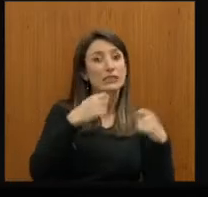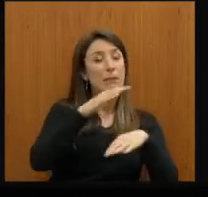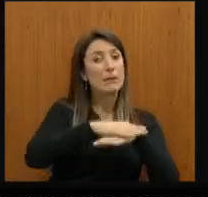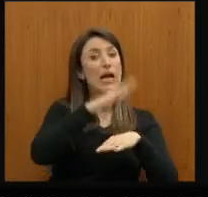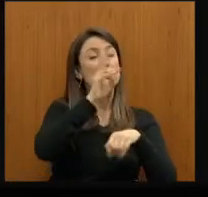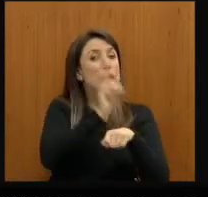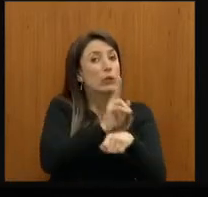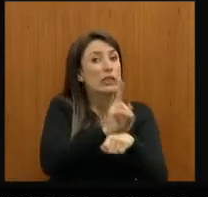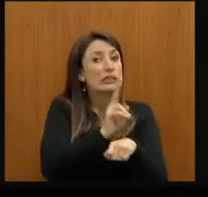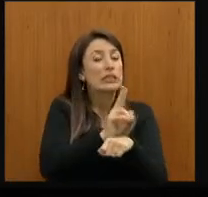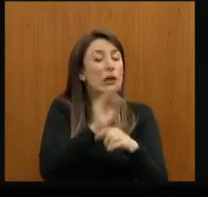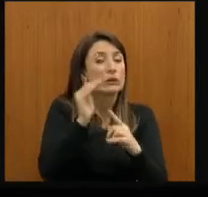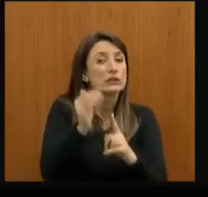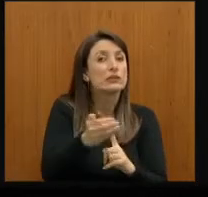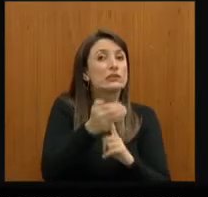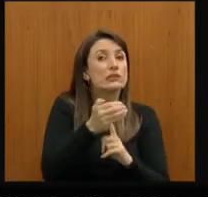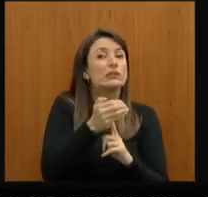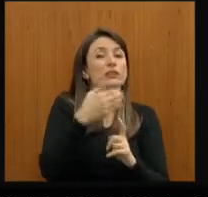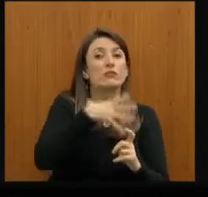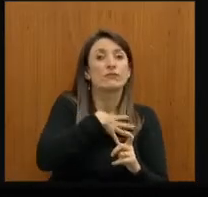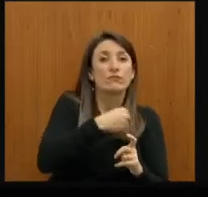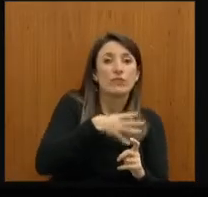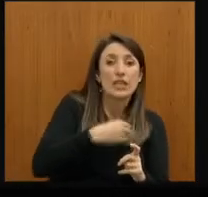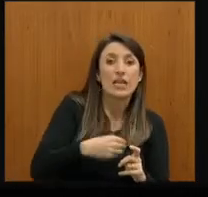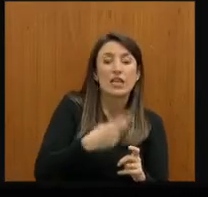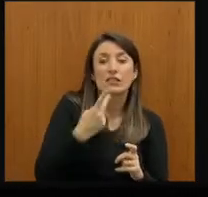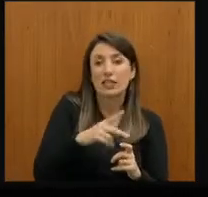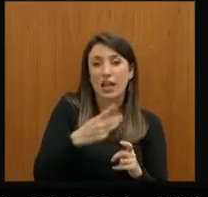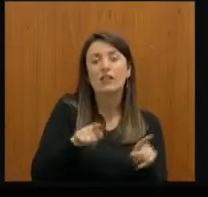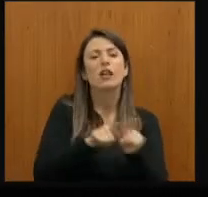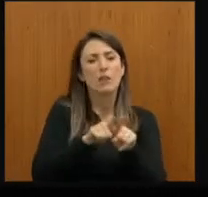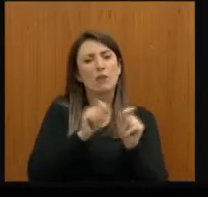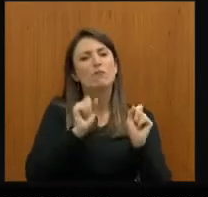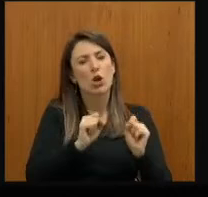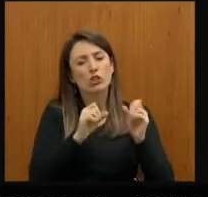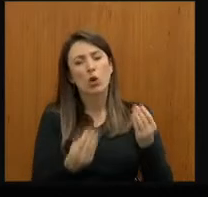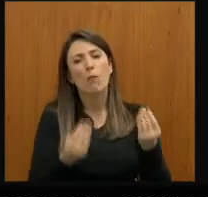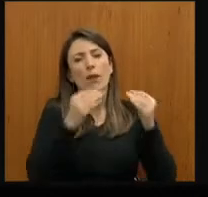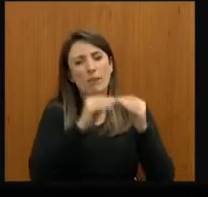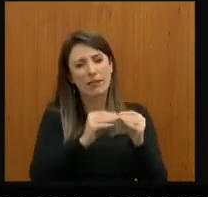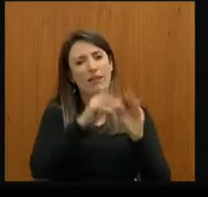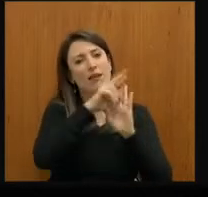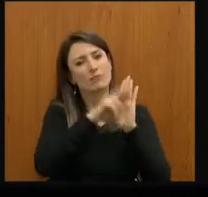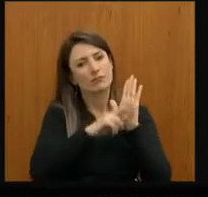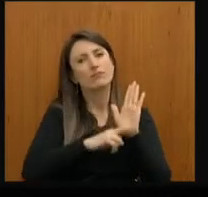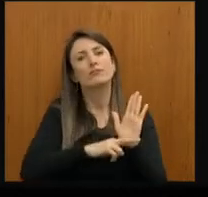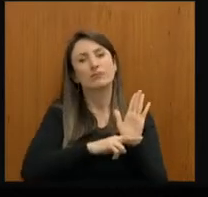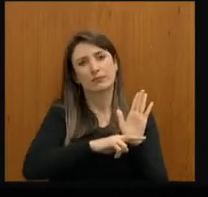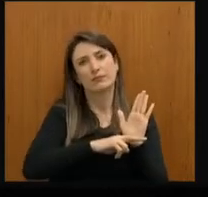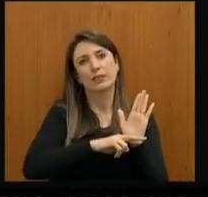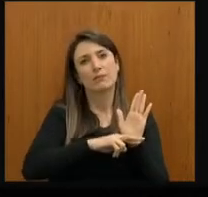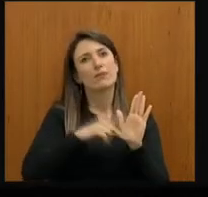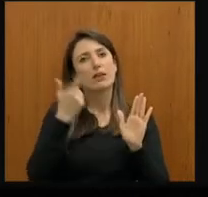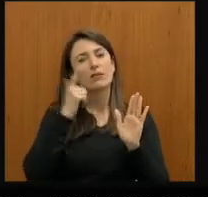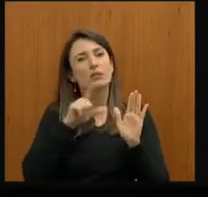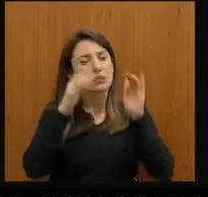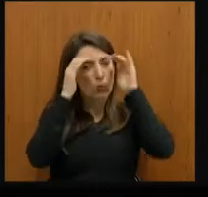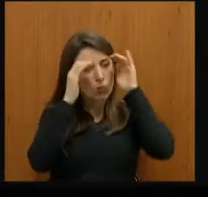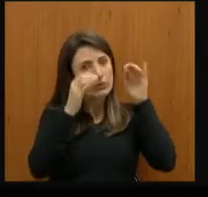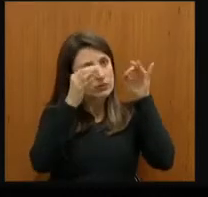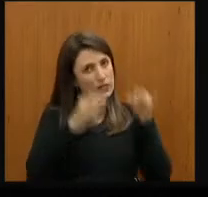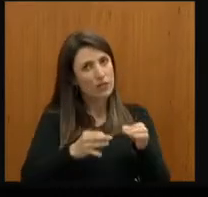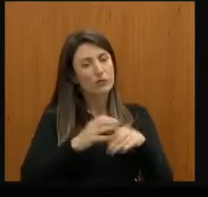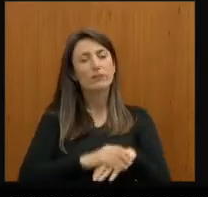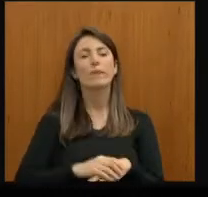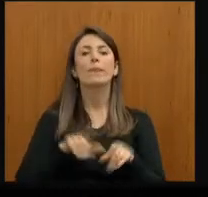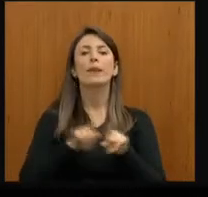do casal nós fazemos as suas complementações também esse celular de comprimento né também